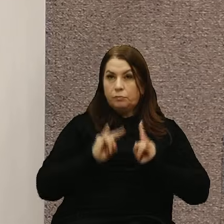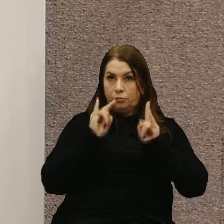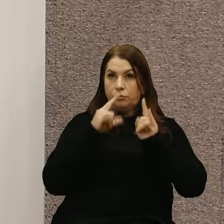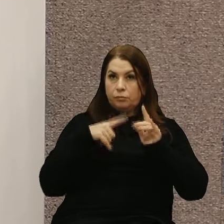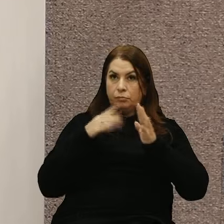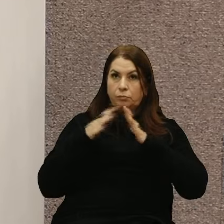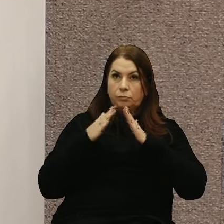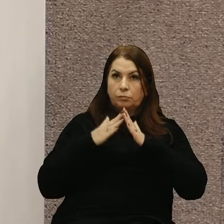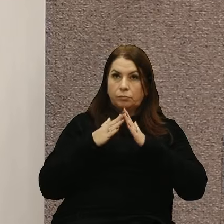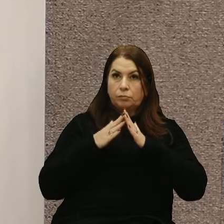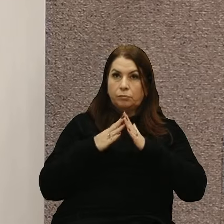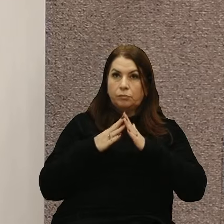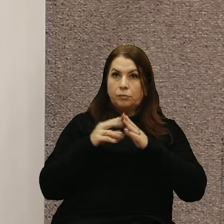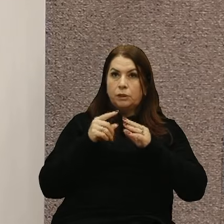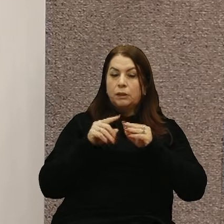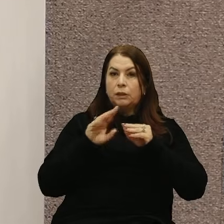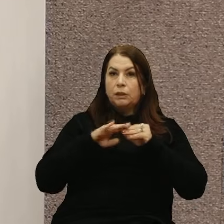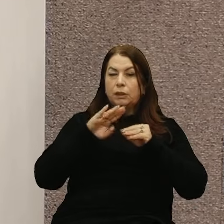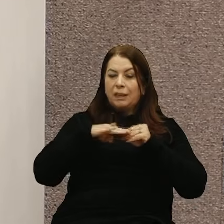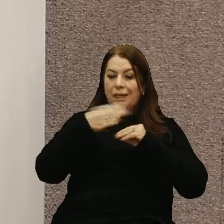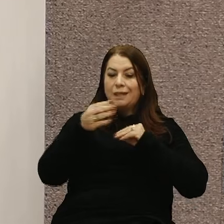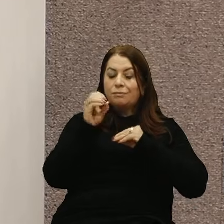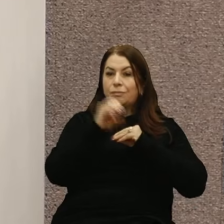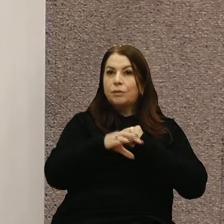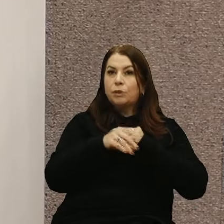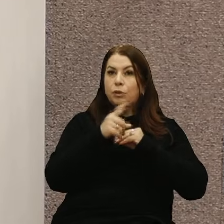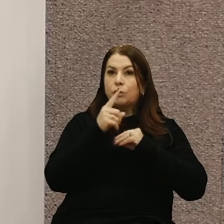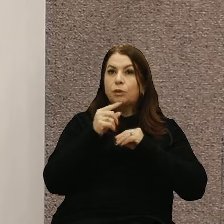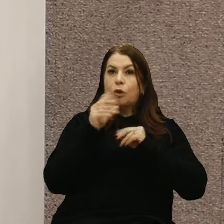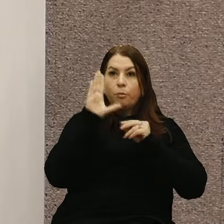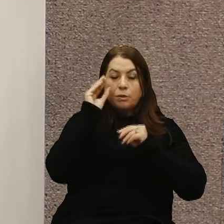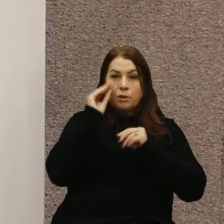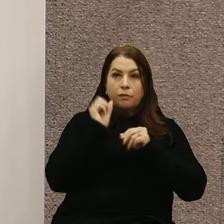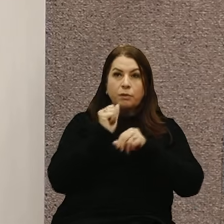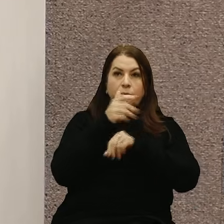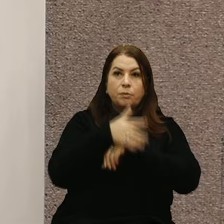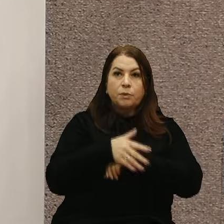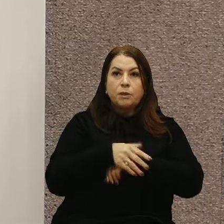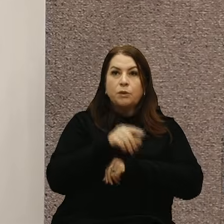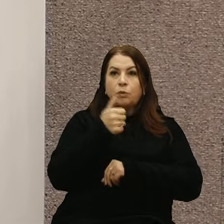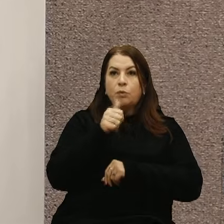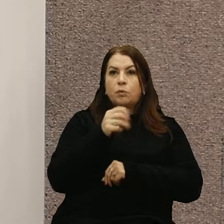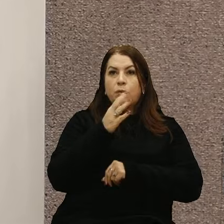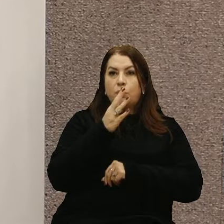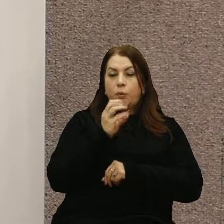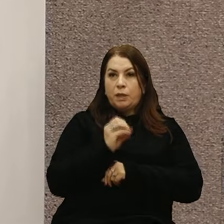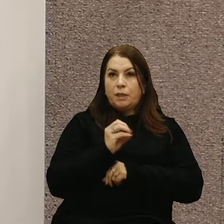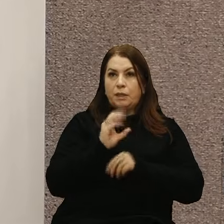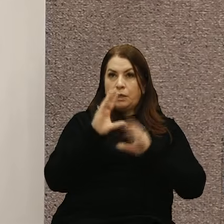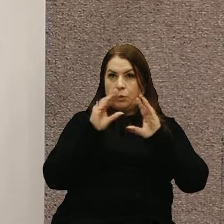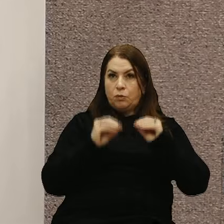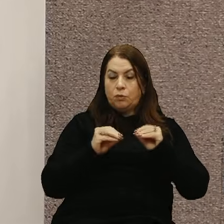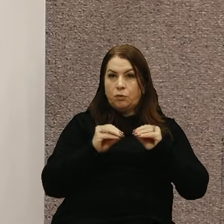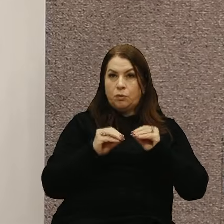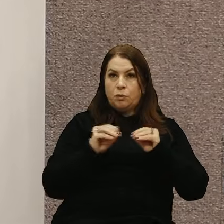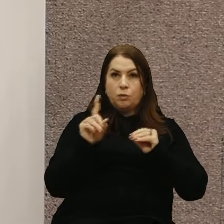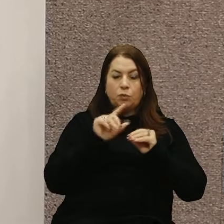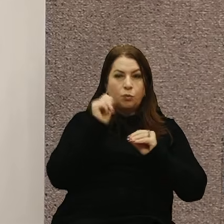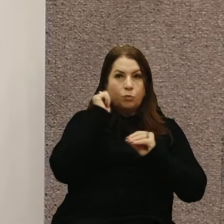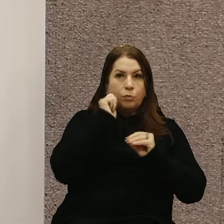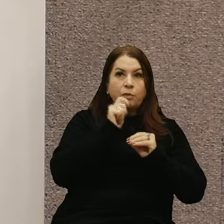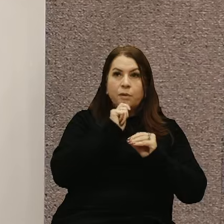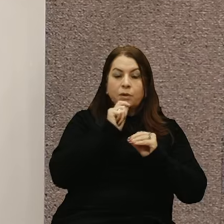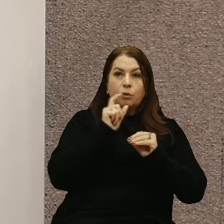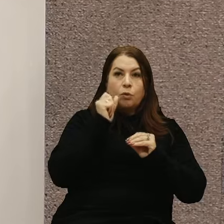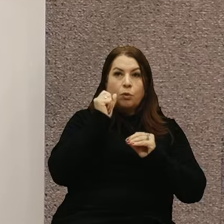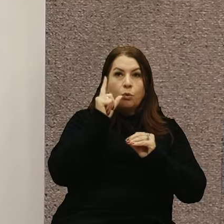nós temos uma caliça ali e a gente observa na madrugada, 20 para meia-noite, todo dia 20 para meia-noite. Se eu não estou dormindo ainda, eu